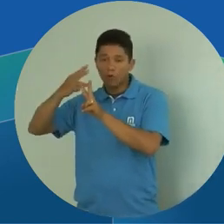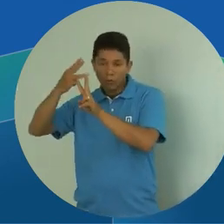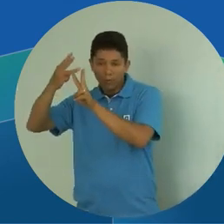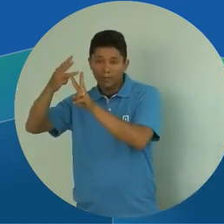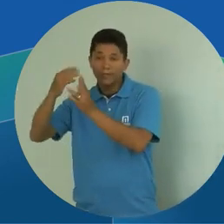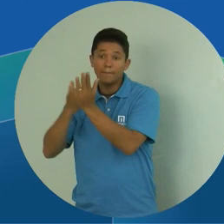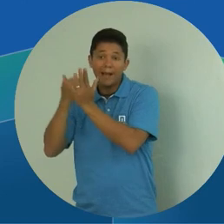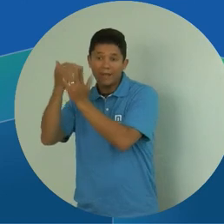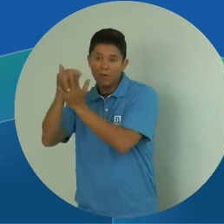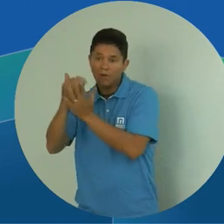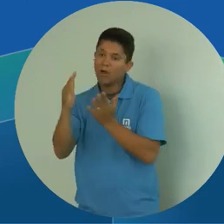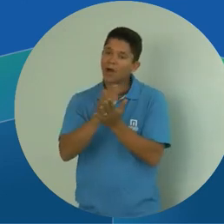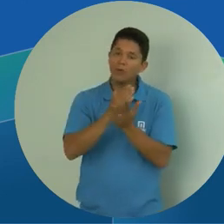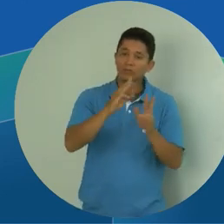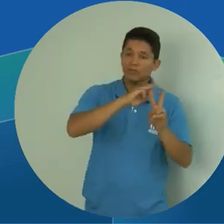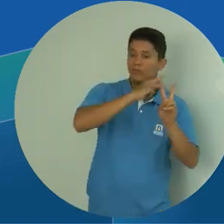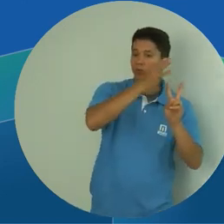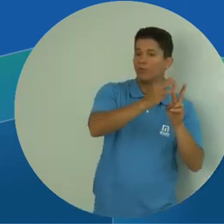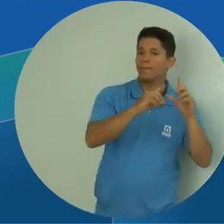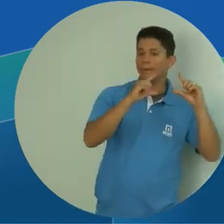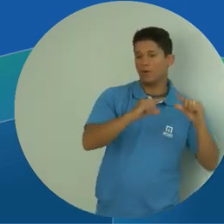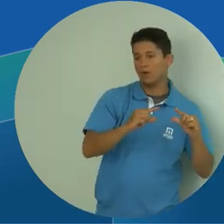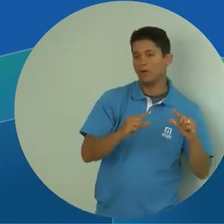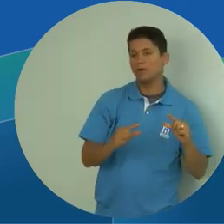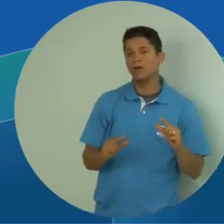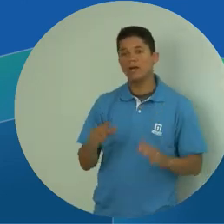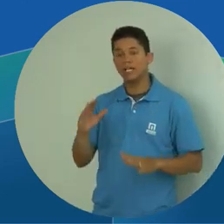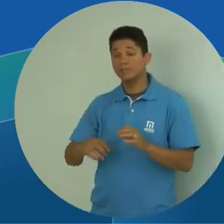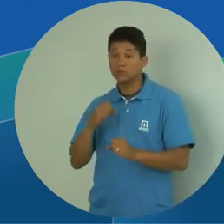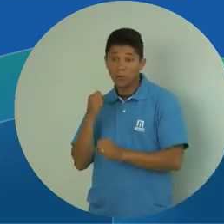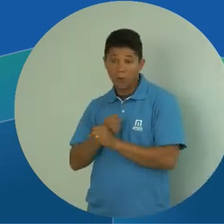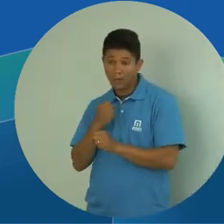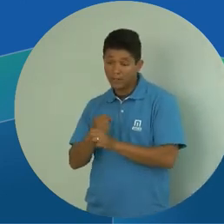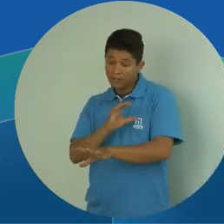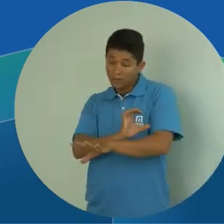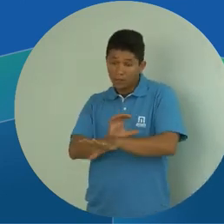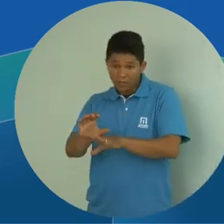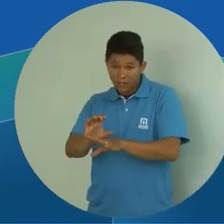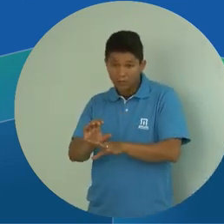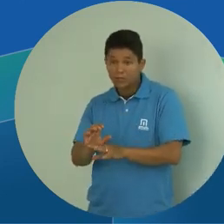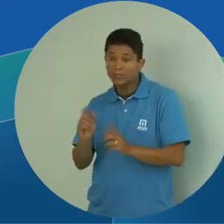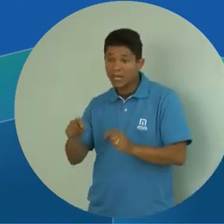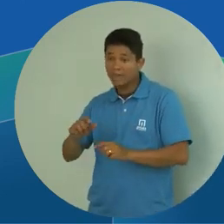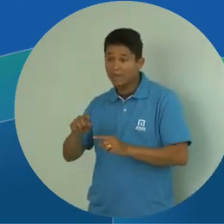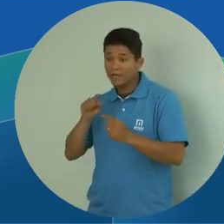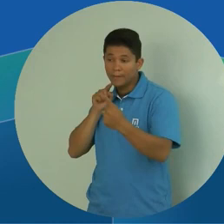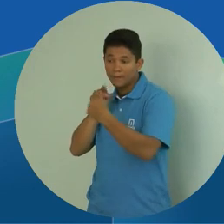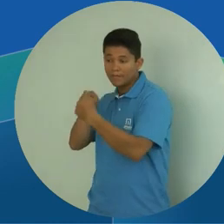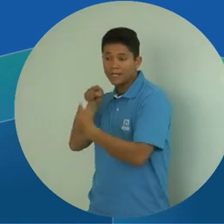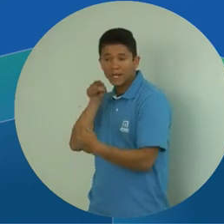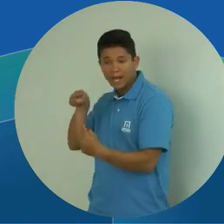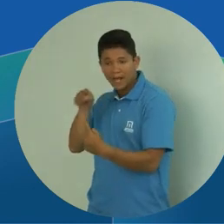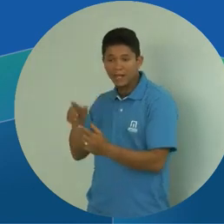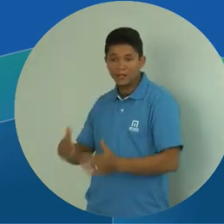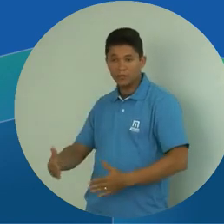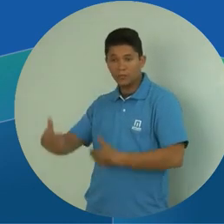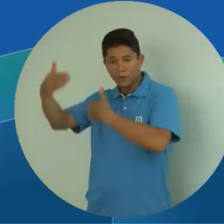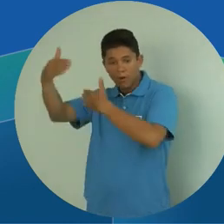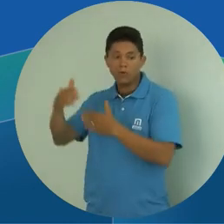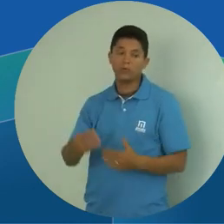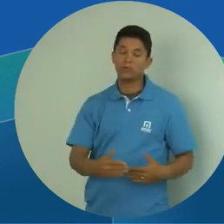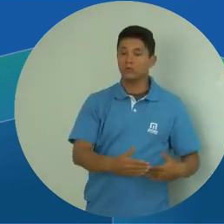sido aplicados em 2 blocos, 3 blocos diferentes. O nosso maior bloco, que é... Deixa eu pegar